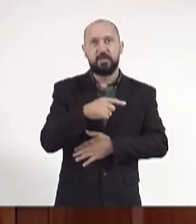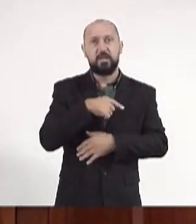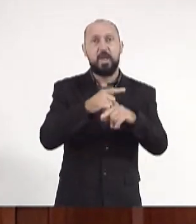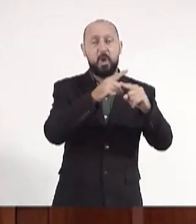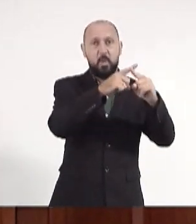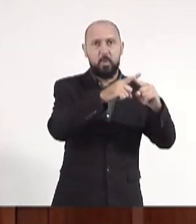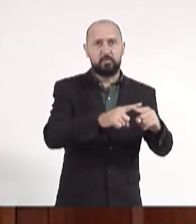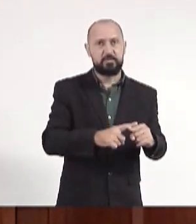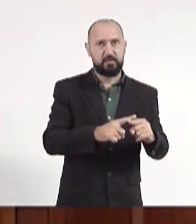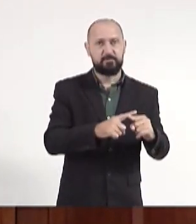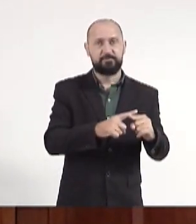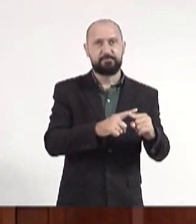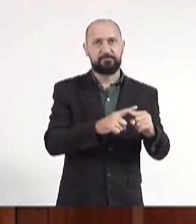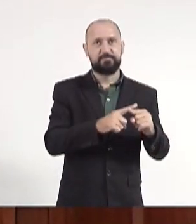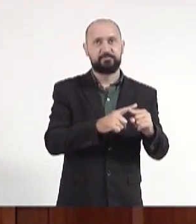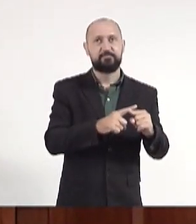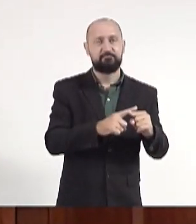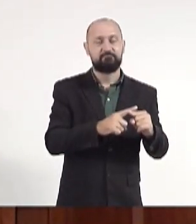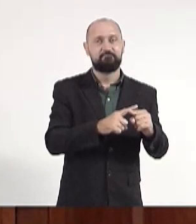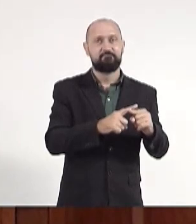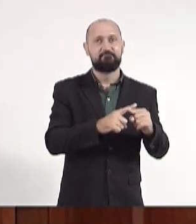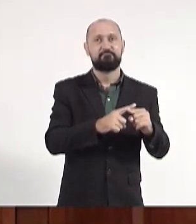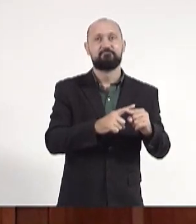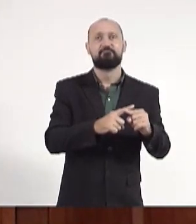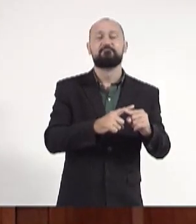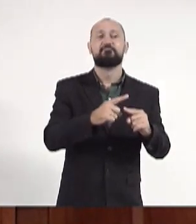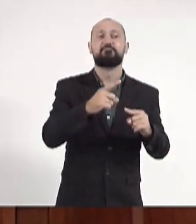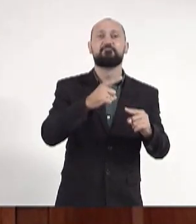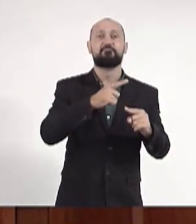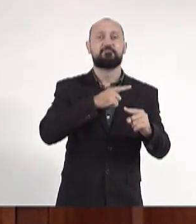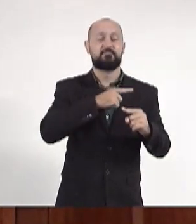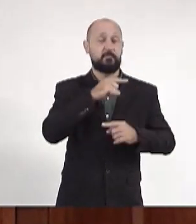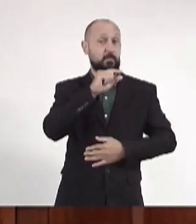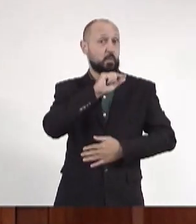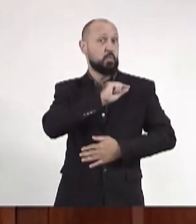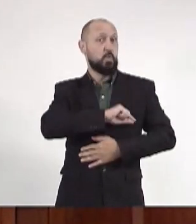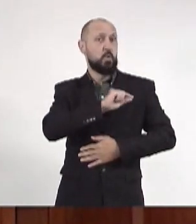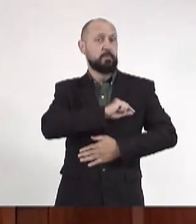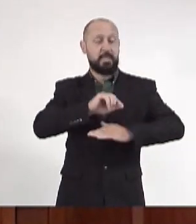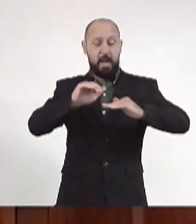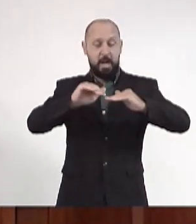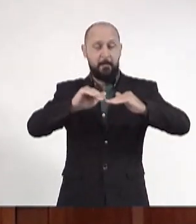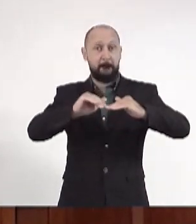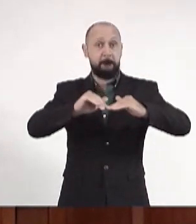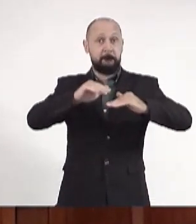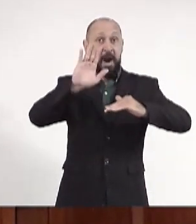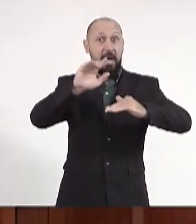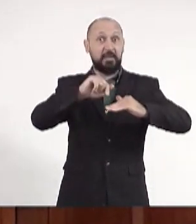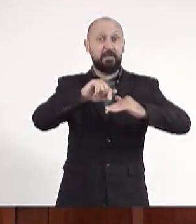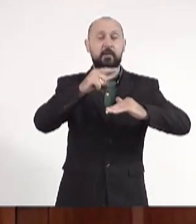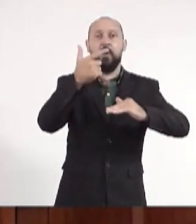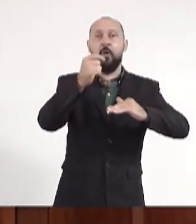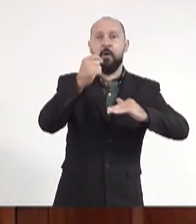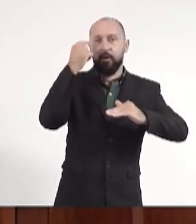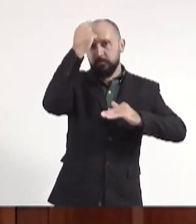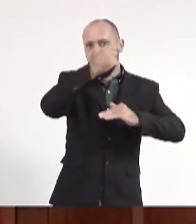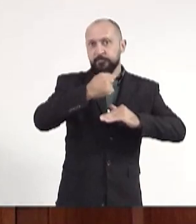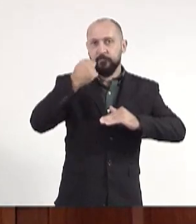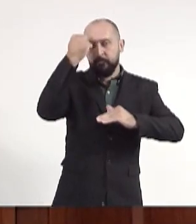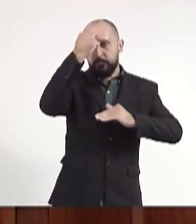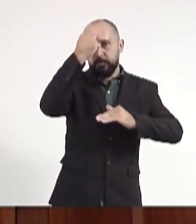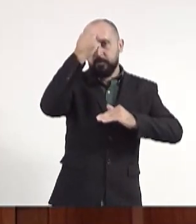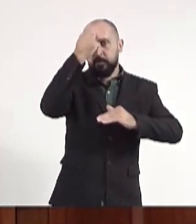são concursados têm o piso nacional de salários pago para 20